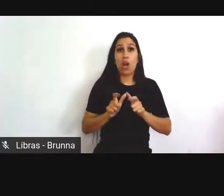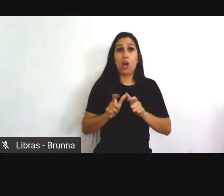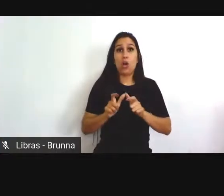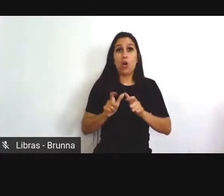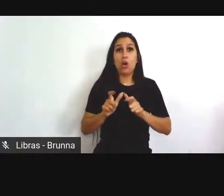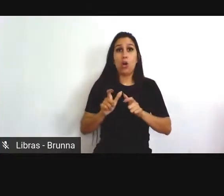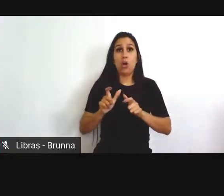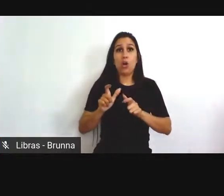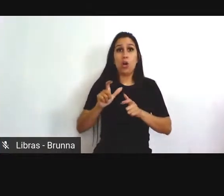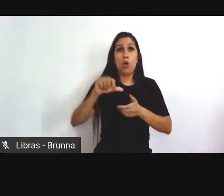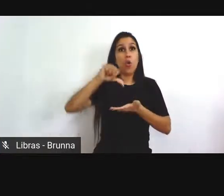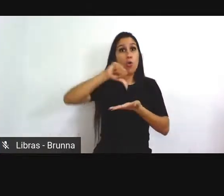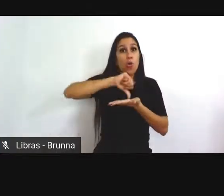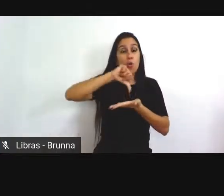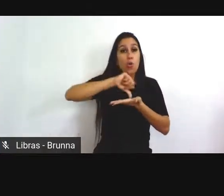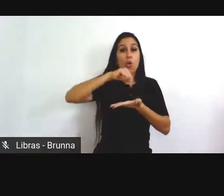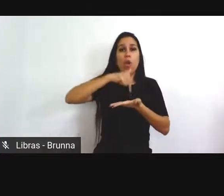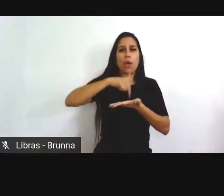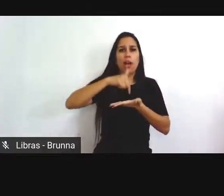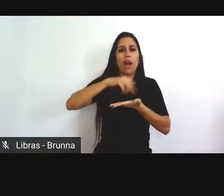de conhecimento